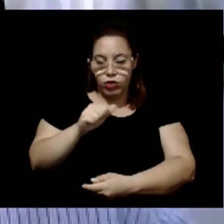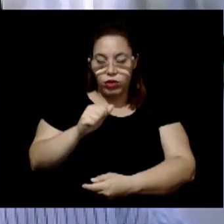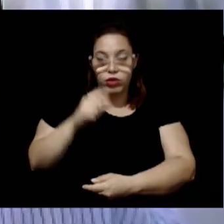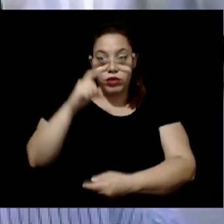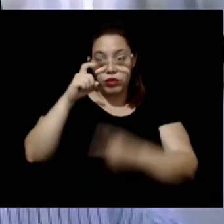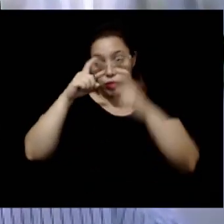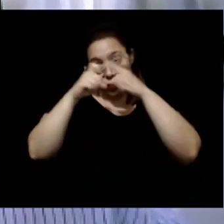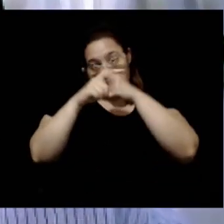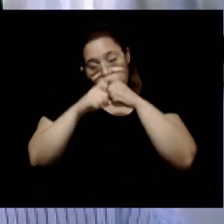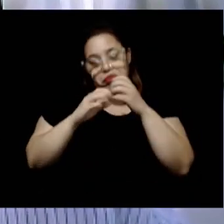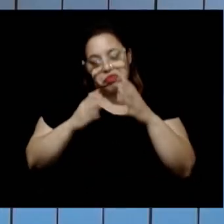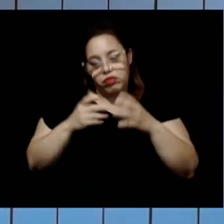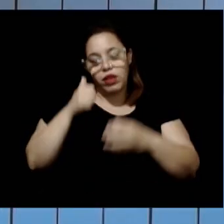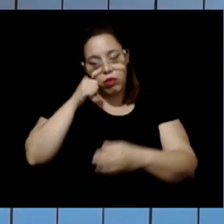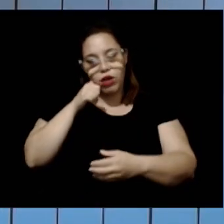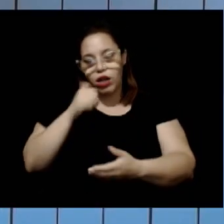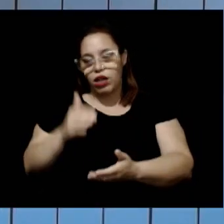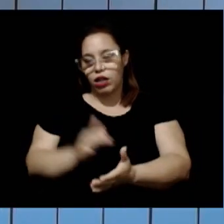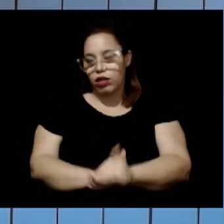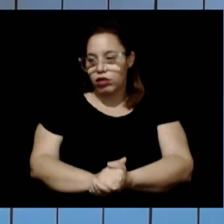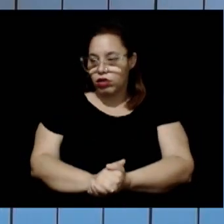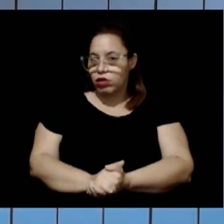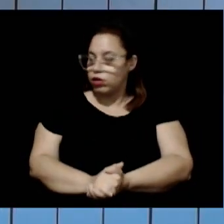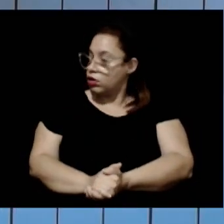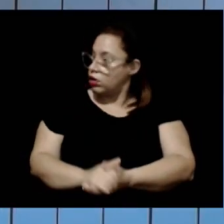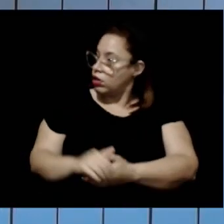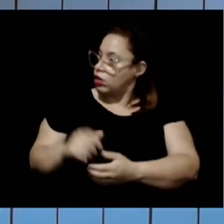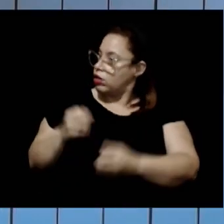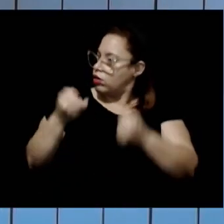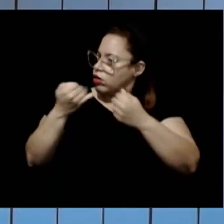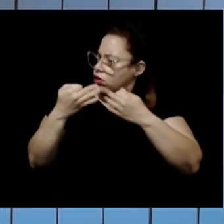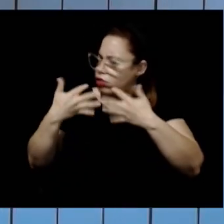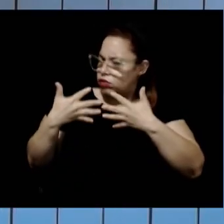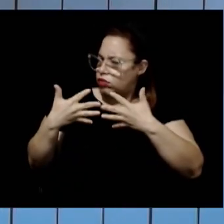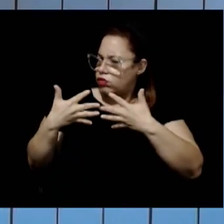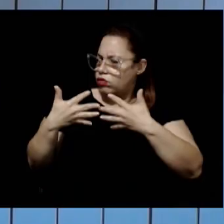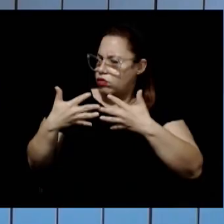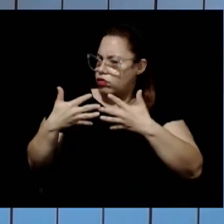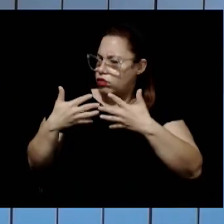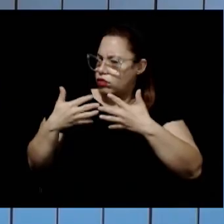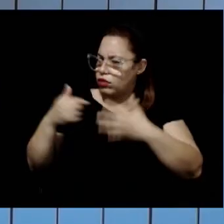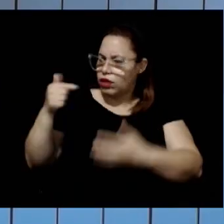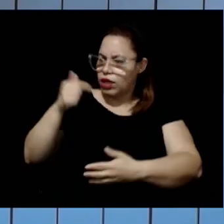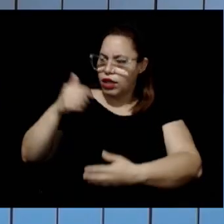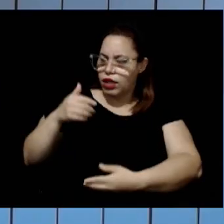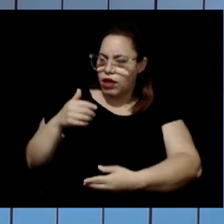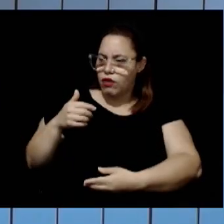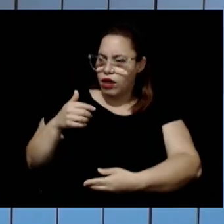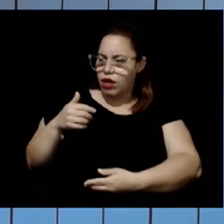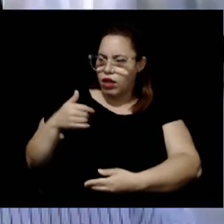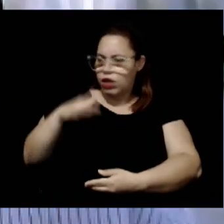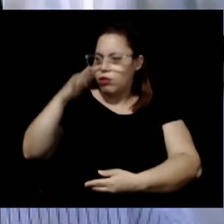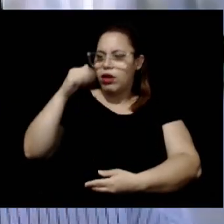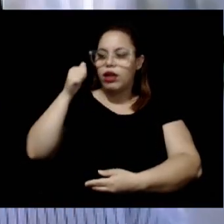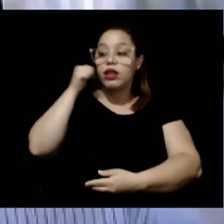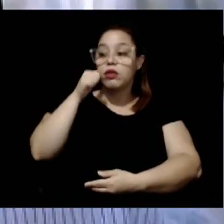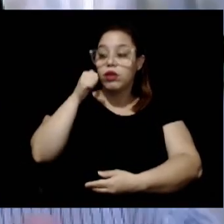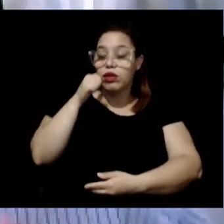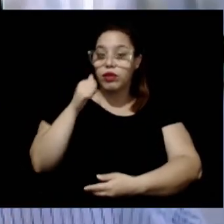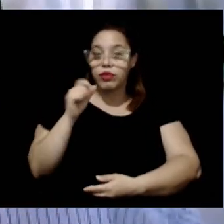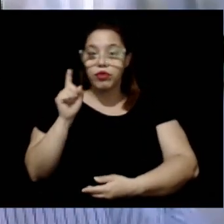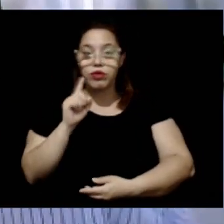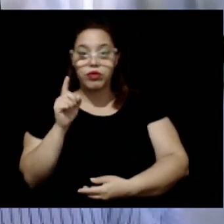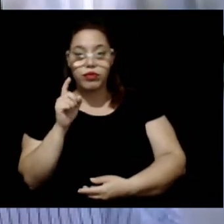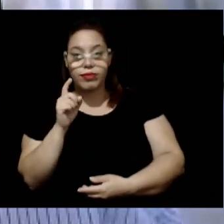predomínio em mulheres. E existe alguma explicação para que ela afete mais as mulheres? Infelizmente, uma